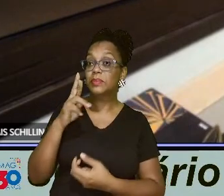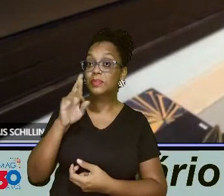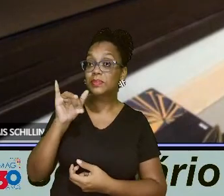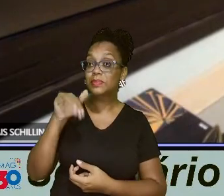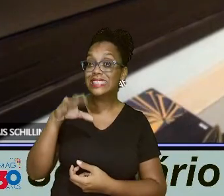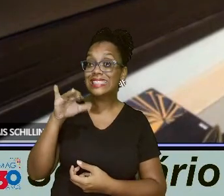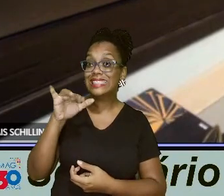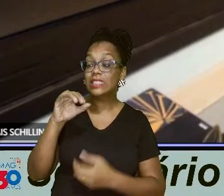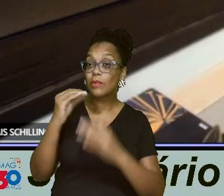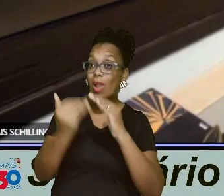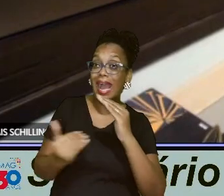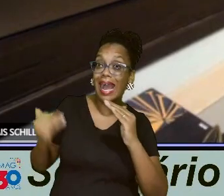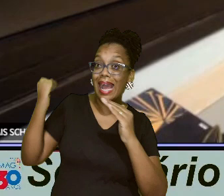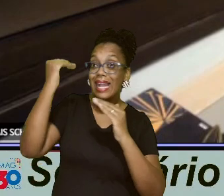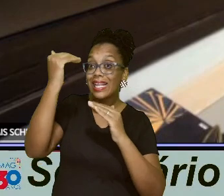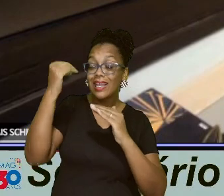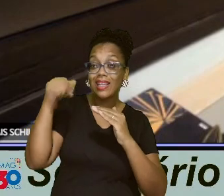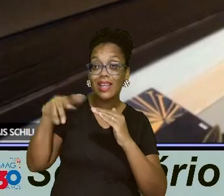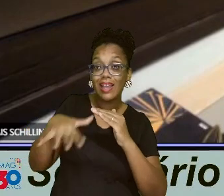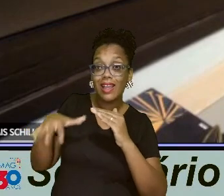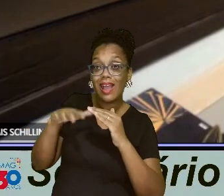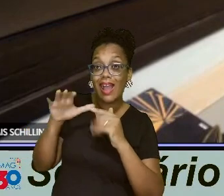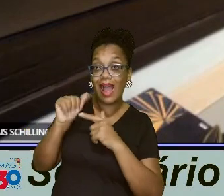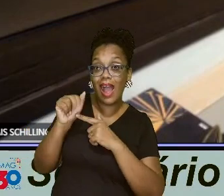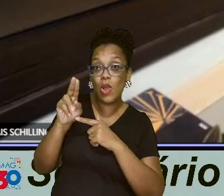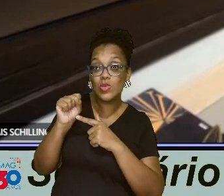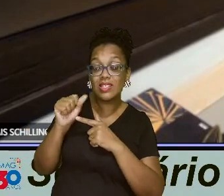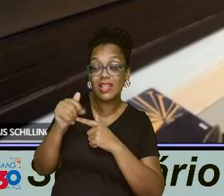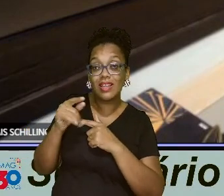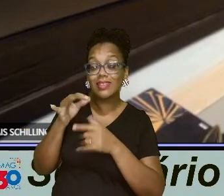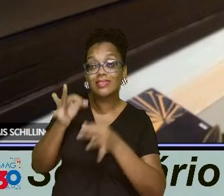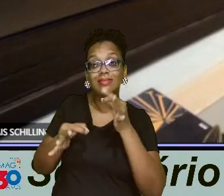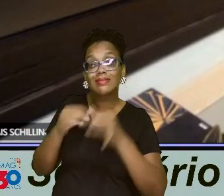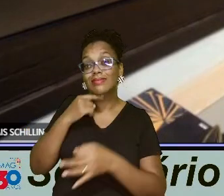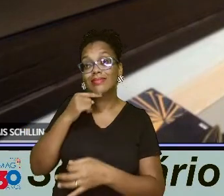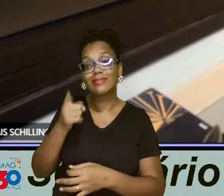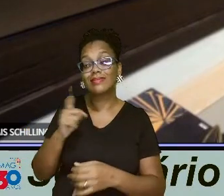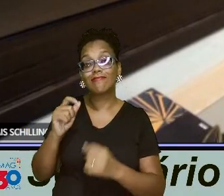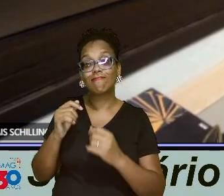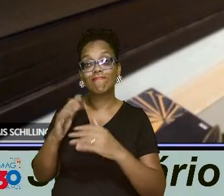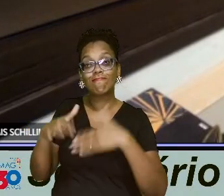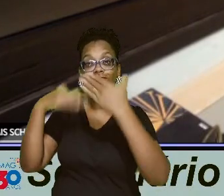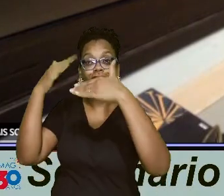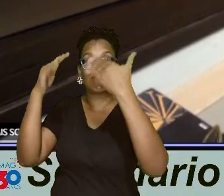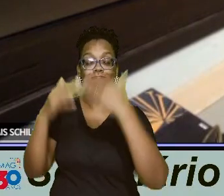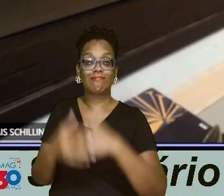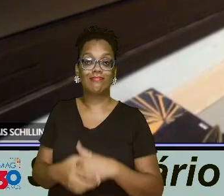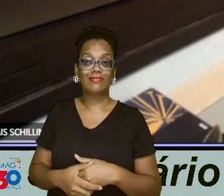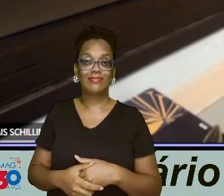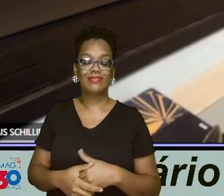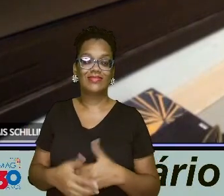que os fatos da causa que estavam em julgamento justificariam que fosse construído. E aí a gente entra num